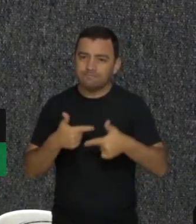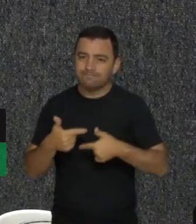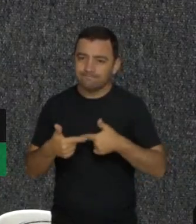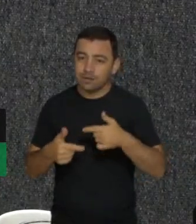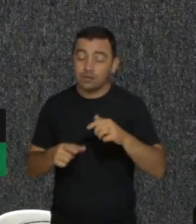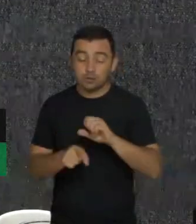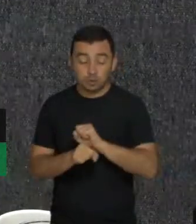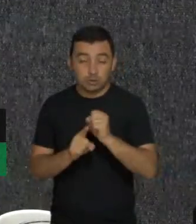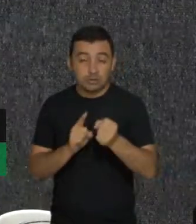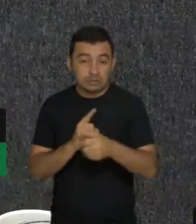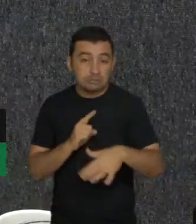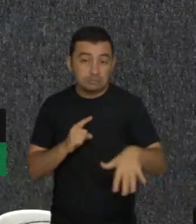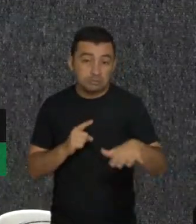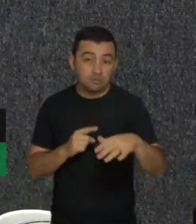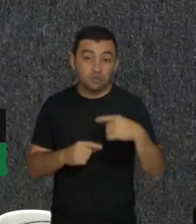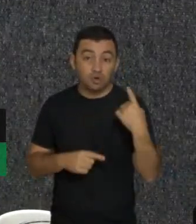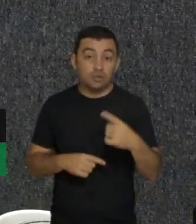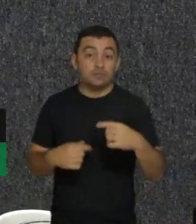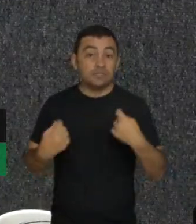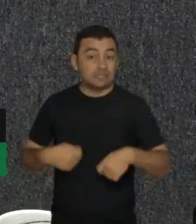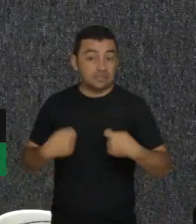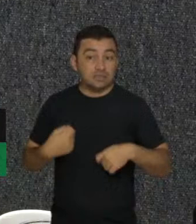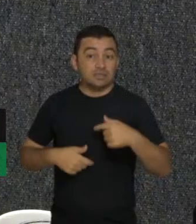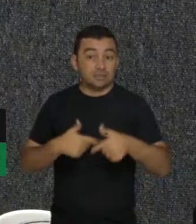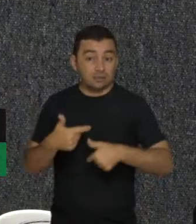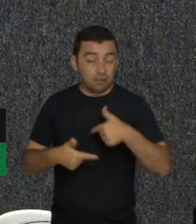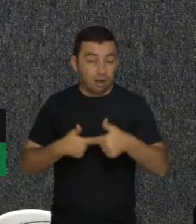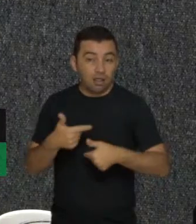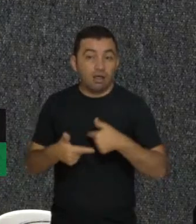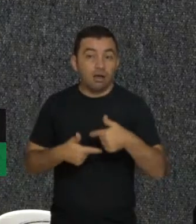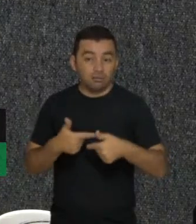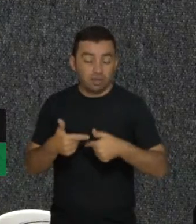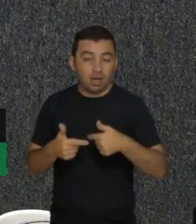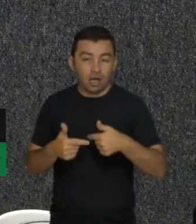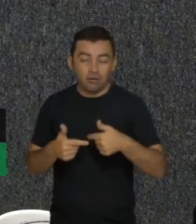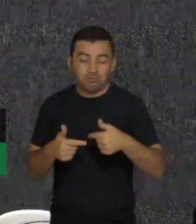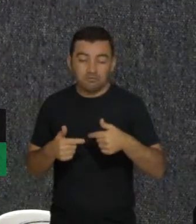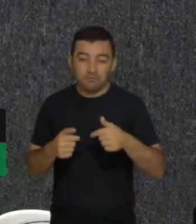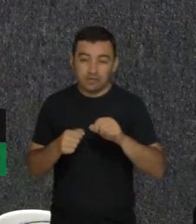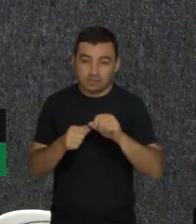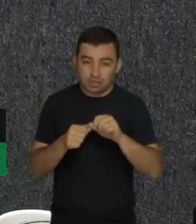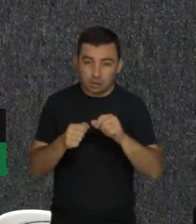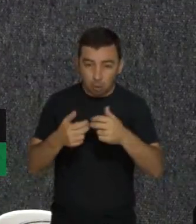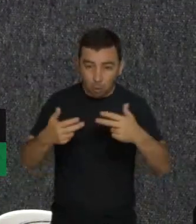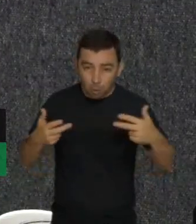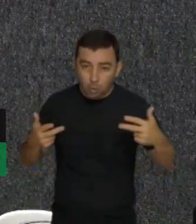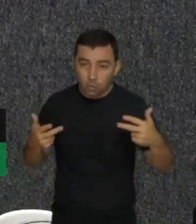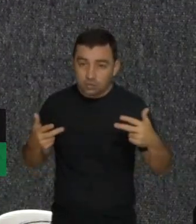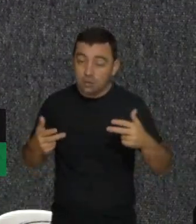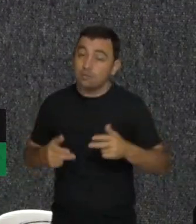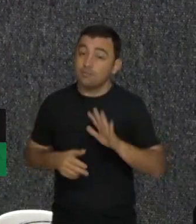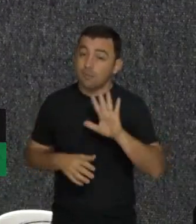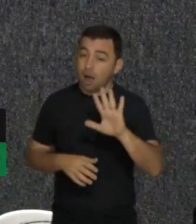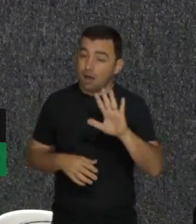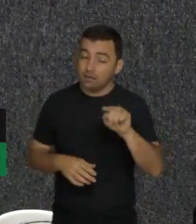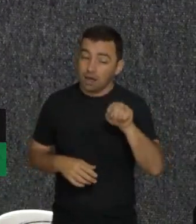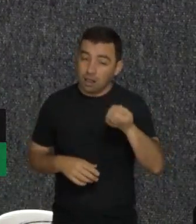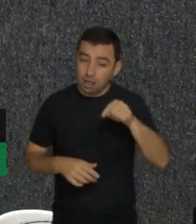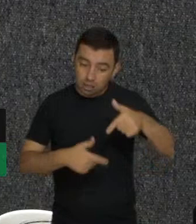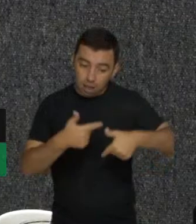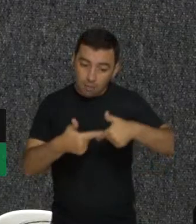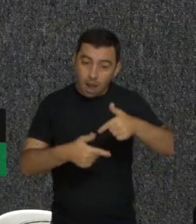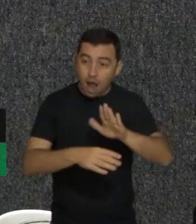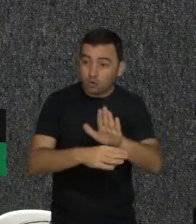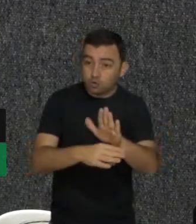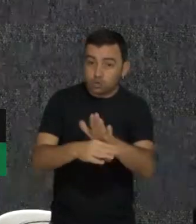sociedade né Todos nós temos que trabalhar em alguma atividade mas quando a gente trabalha numa atividade em que ajuda as